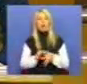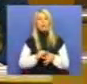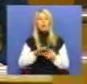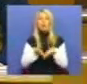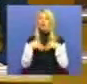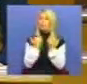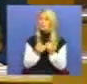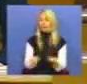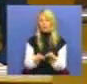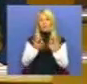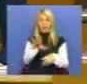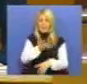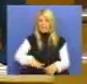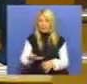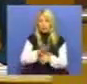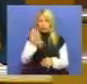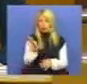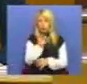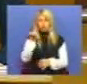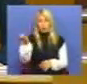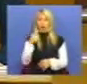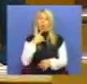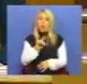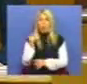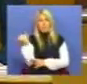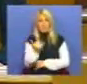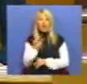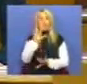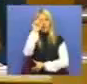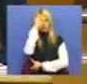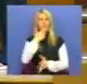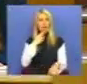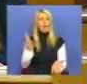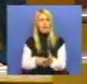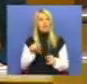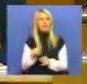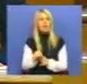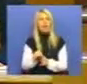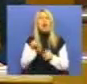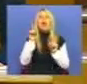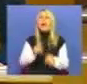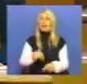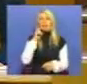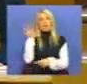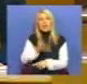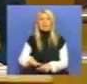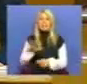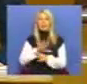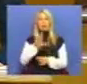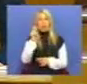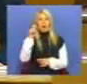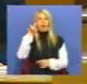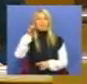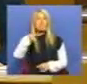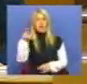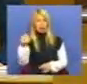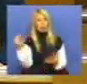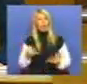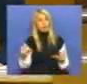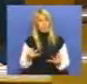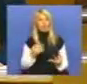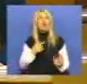como o João, o nome fictício para aquela que é uma história verdadeira, e o caso de Almerindo Marques, uma história demasiado verdadeira, são